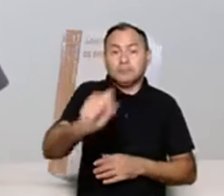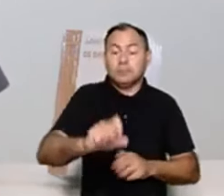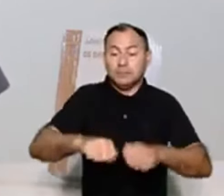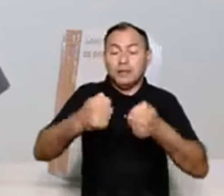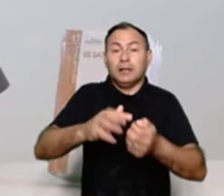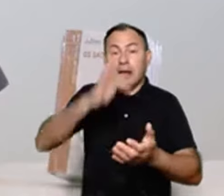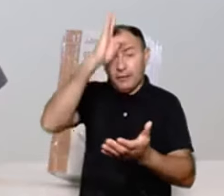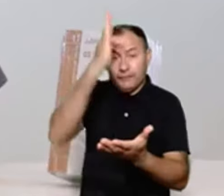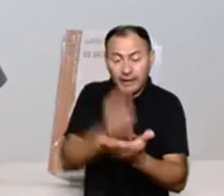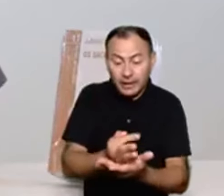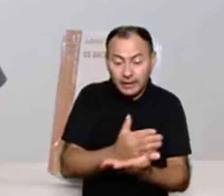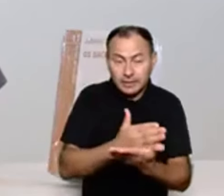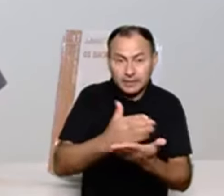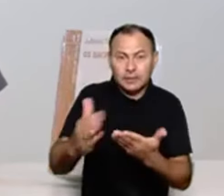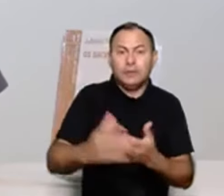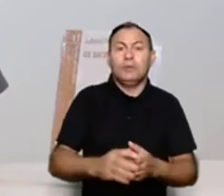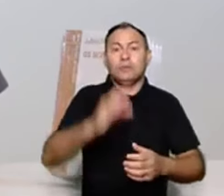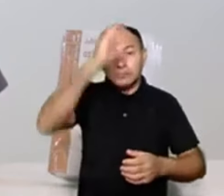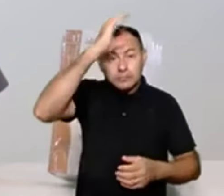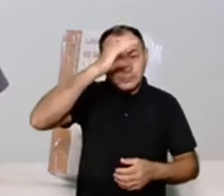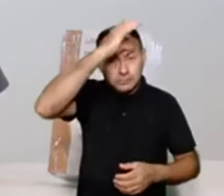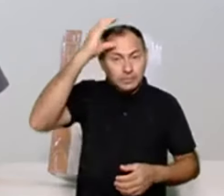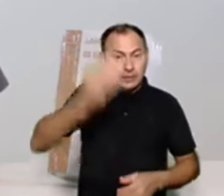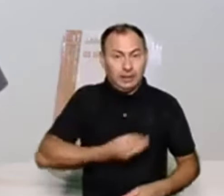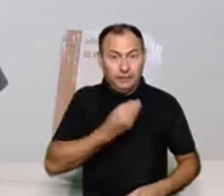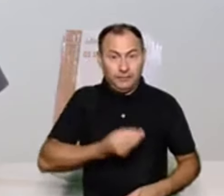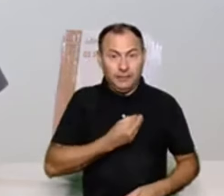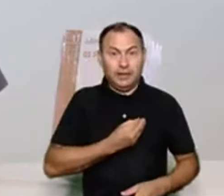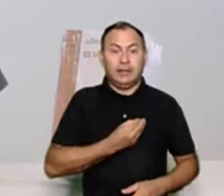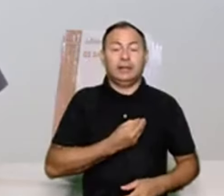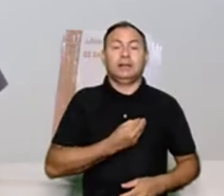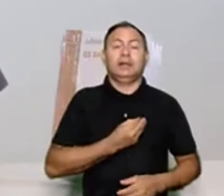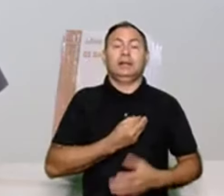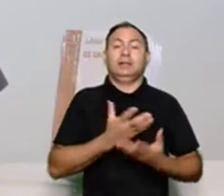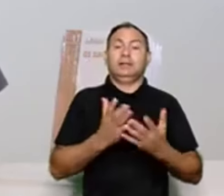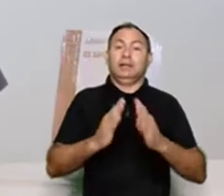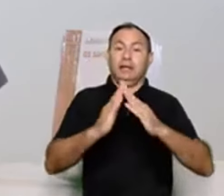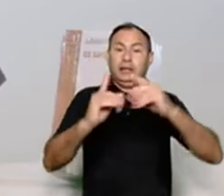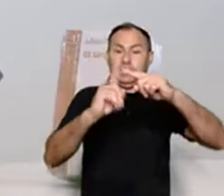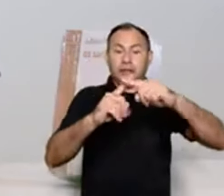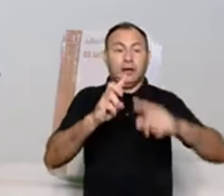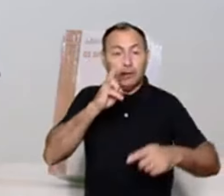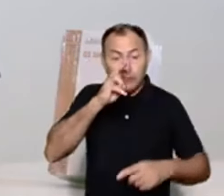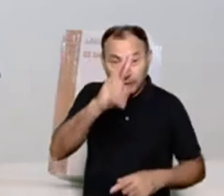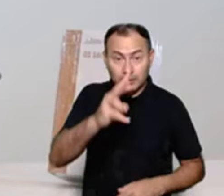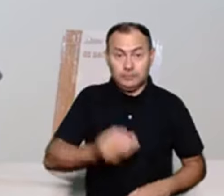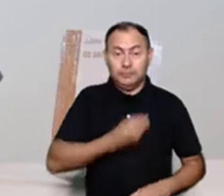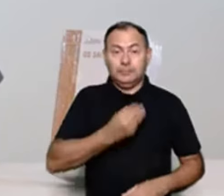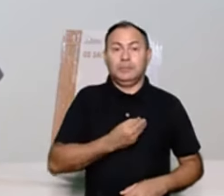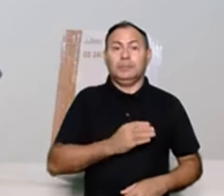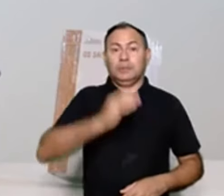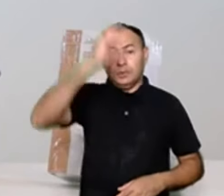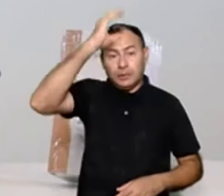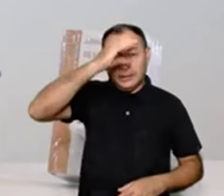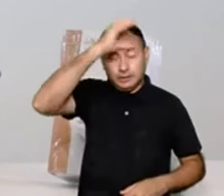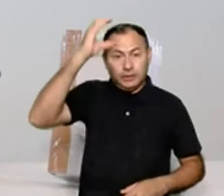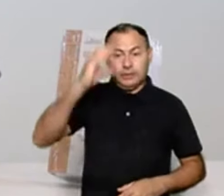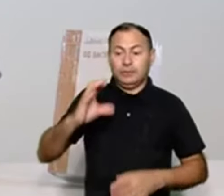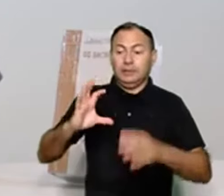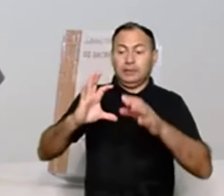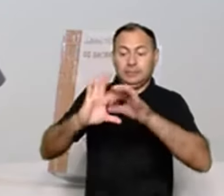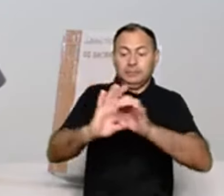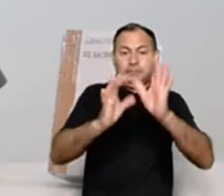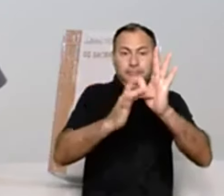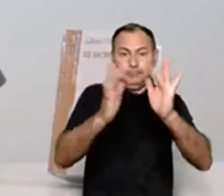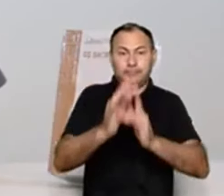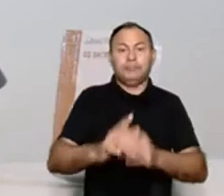robustecem a fé, que iniciam o cristão na vida eclesial e que fortalecem a vida do cristão em